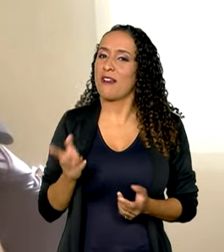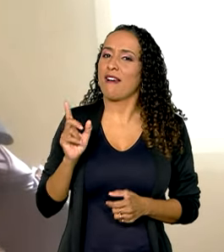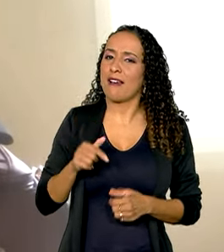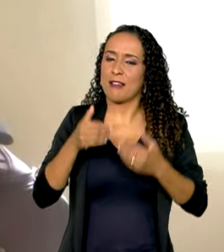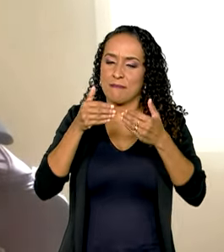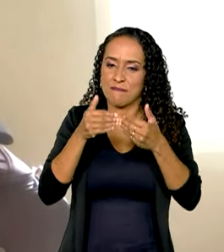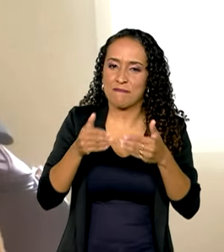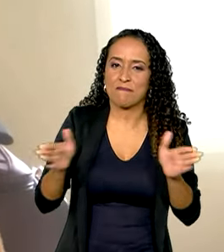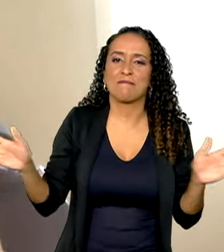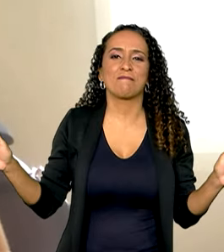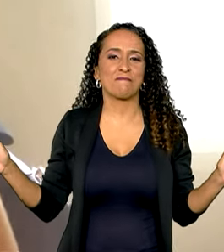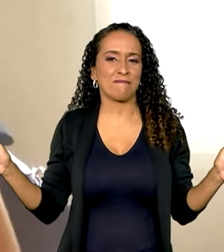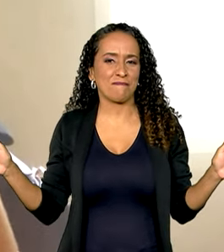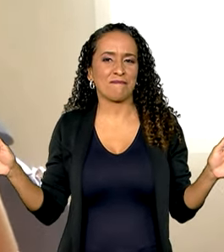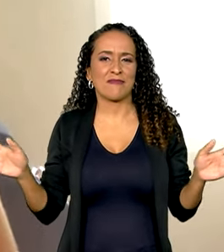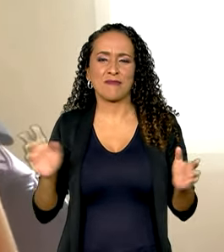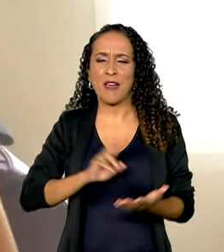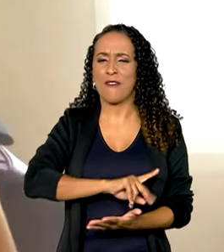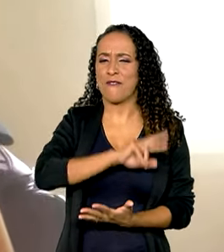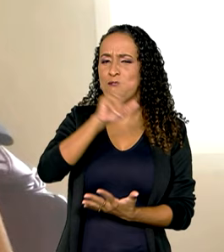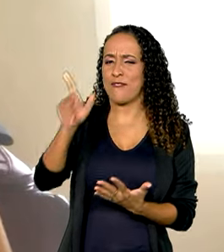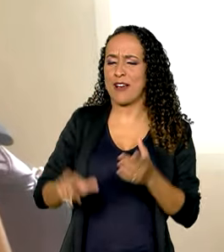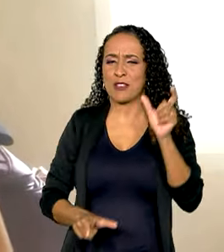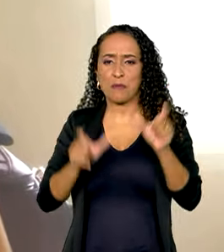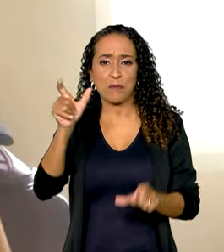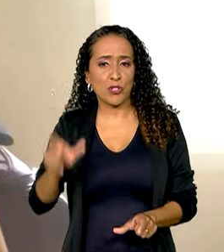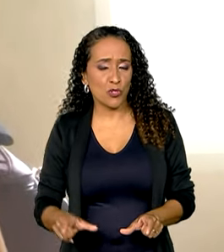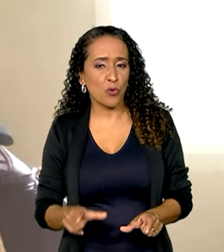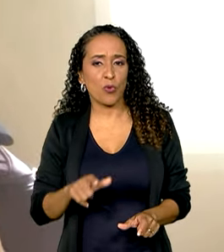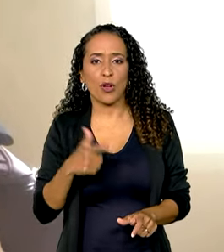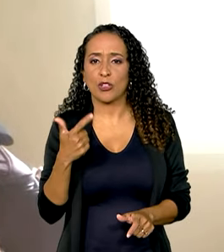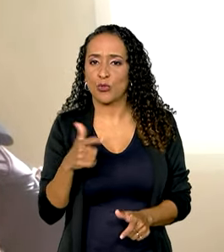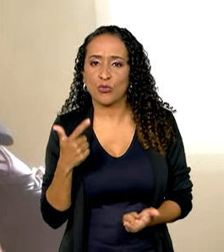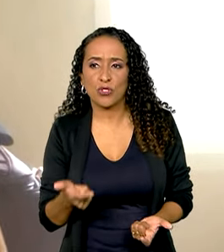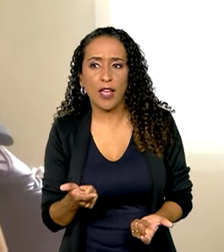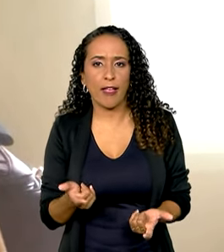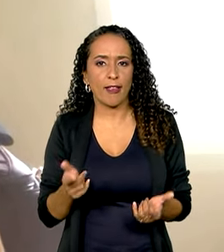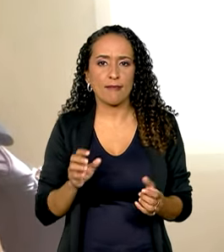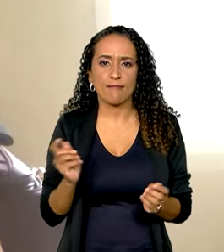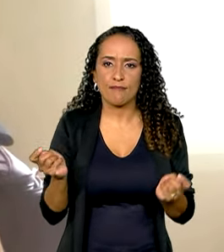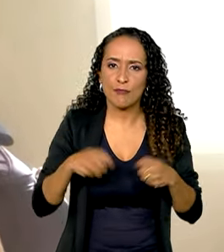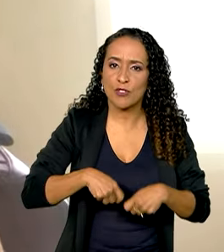abre portas para muitas pessoas com baixas condições para passar, que é o meu caso.